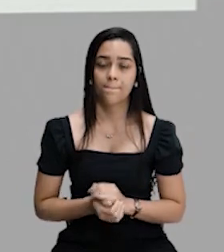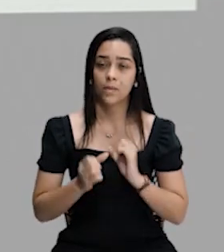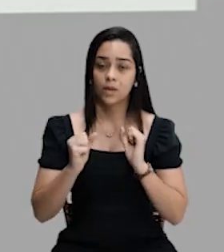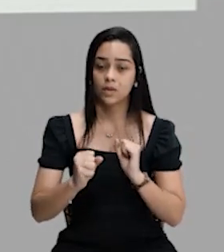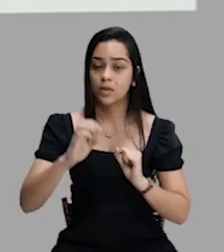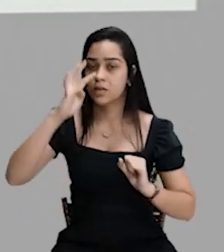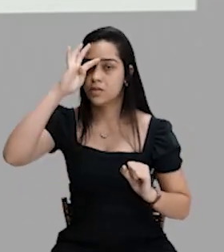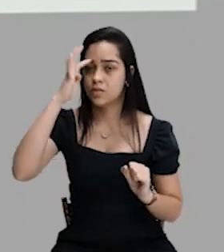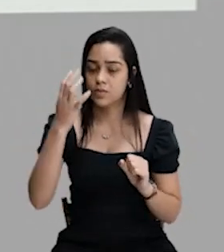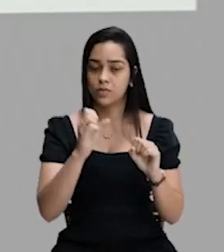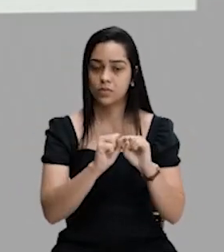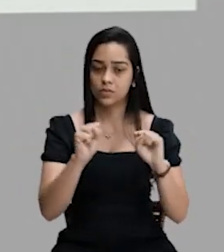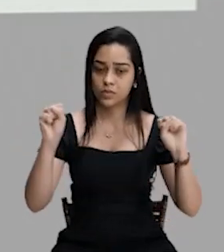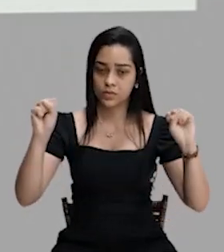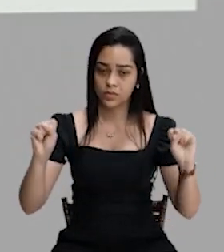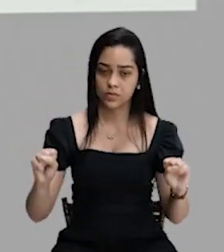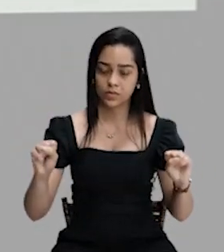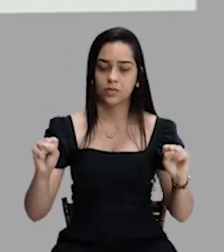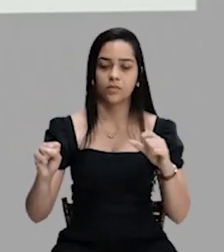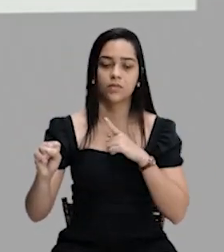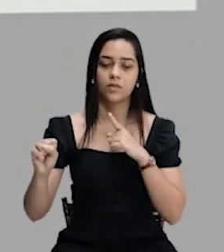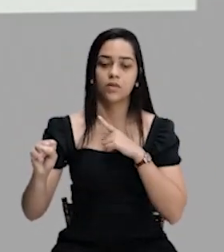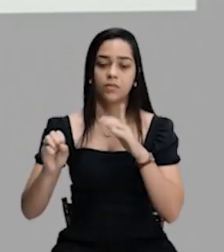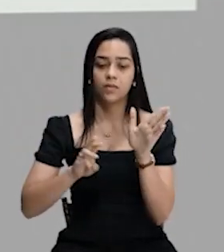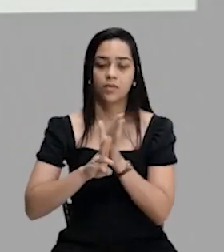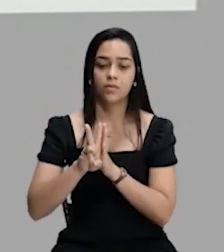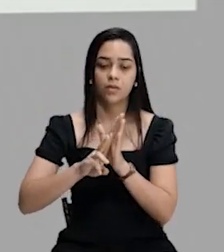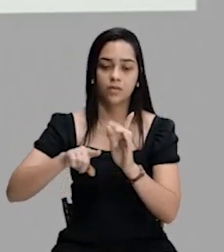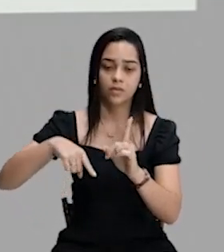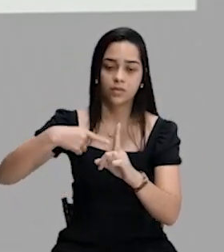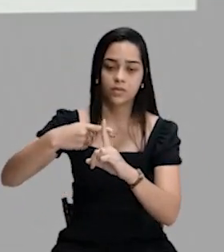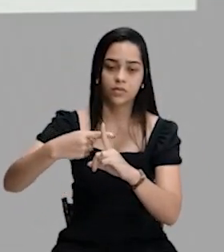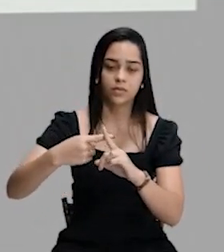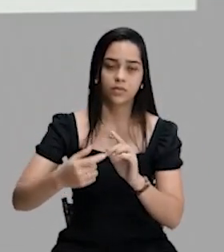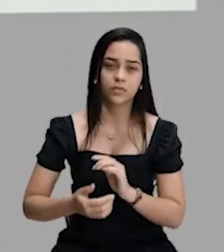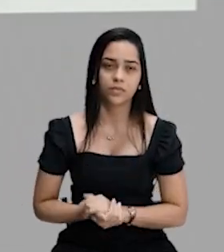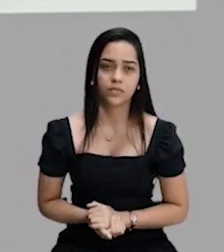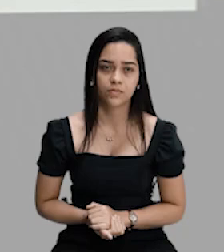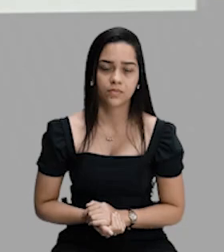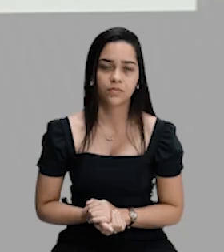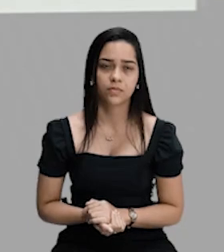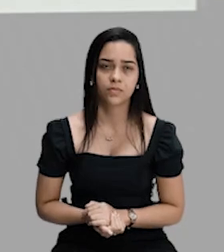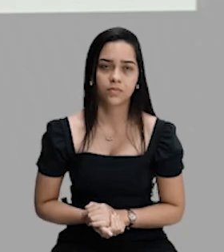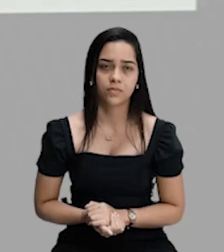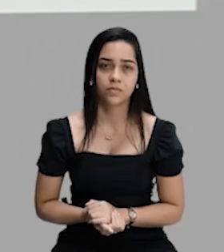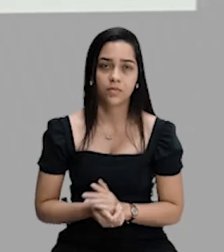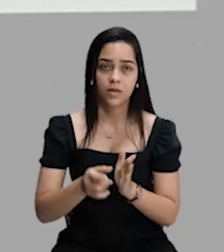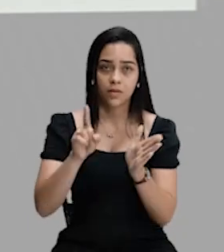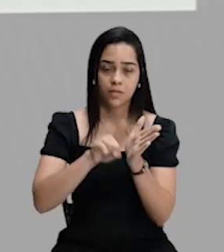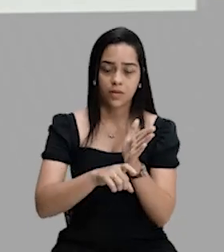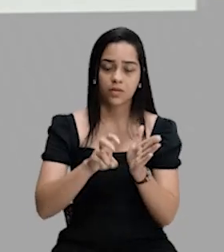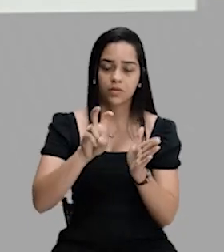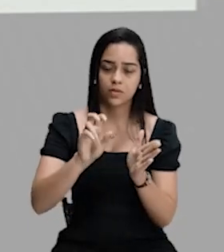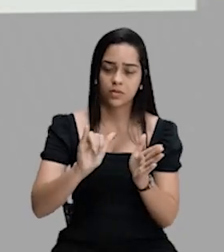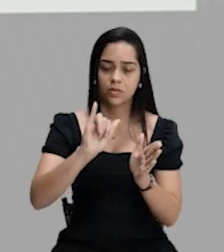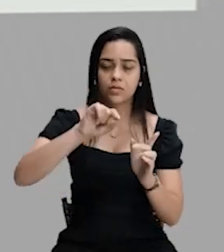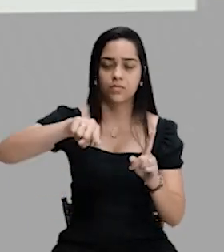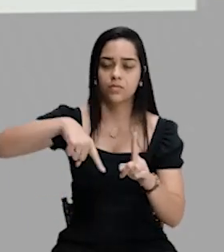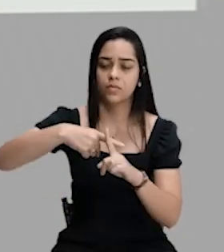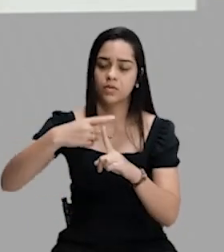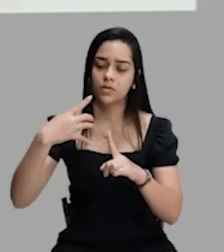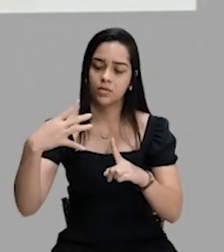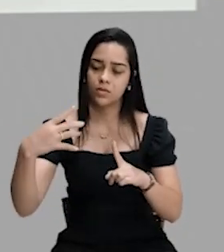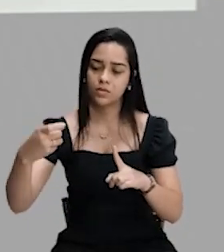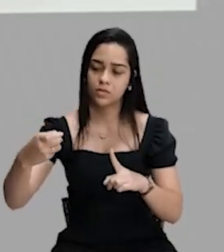resolver o nosso sistemazinho aí pelo método da adição Olha só menos 5x com mais quatro